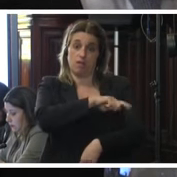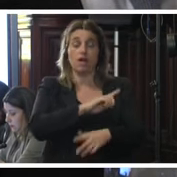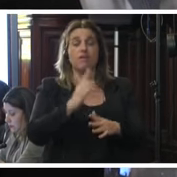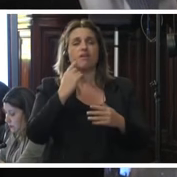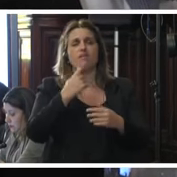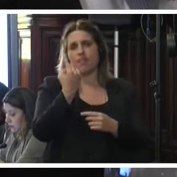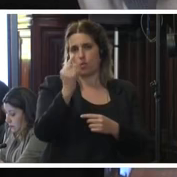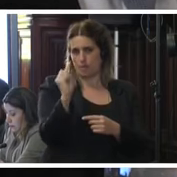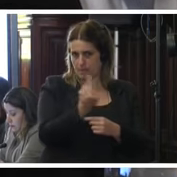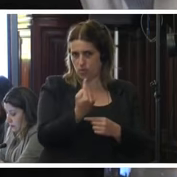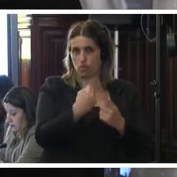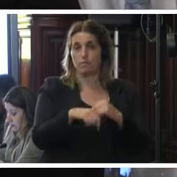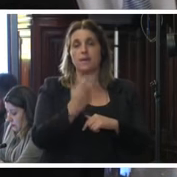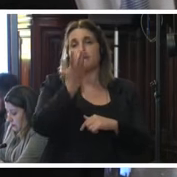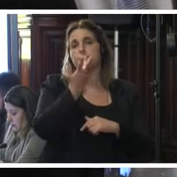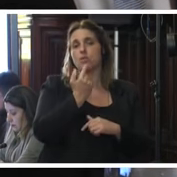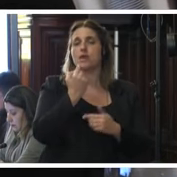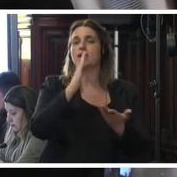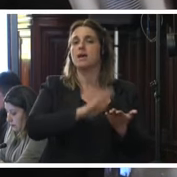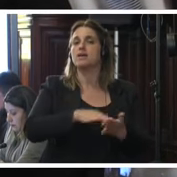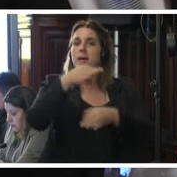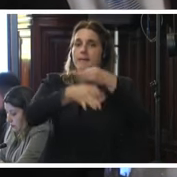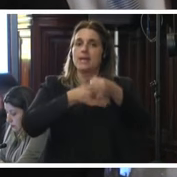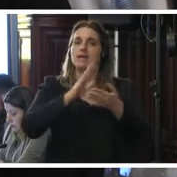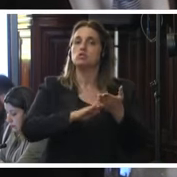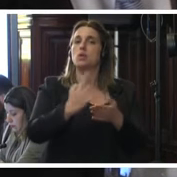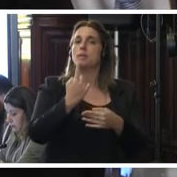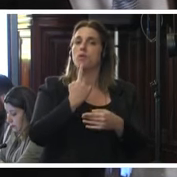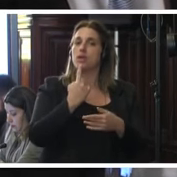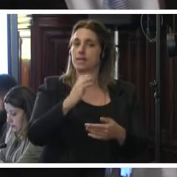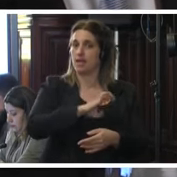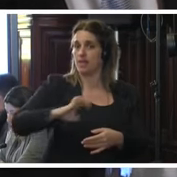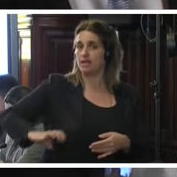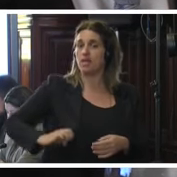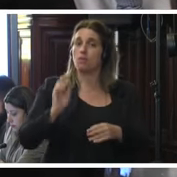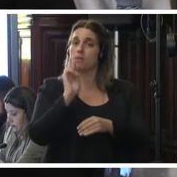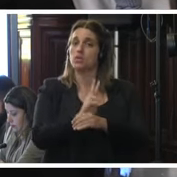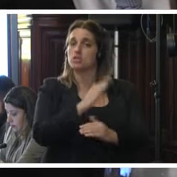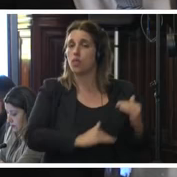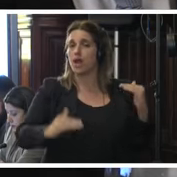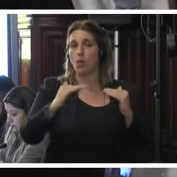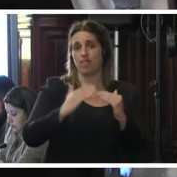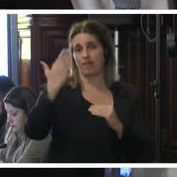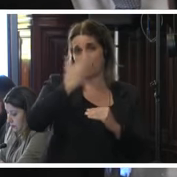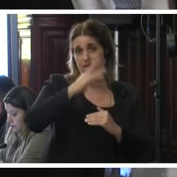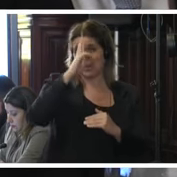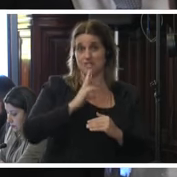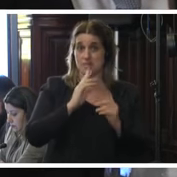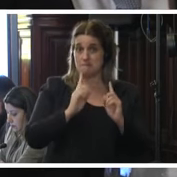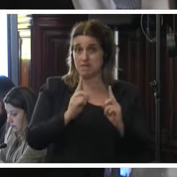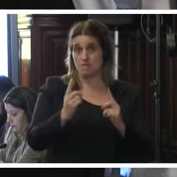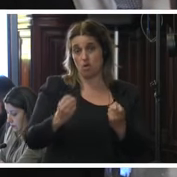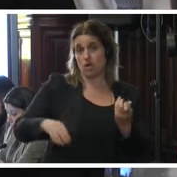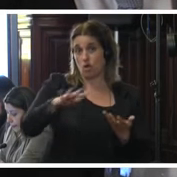abordar as políticas conduzidas pelo Estado para a proteção da igualdade racial, sobretudo no contexto de situações de